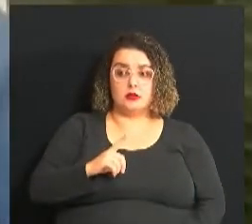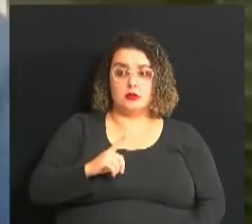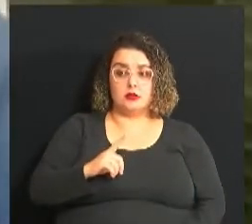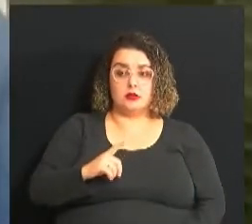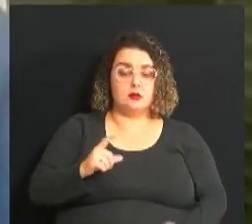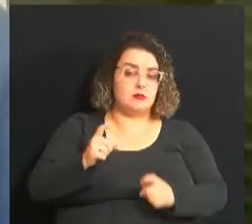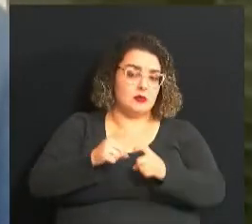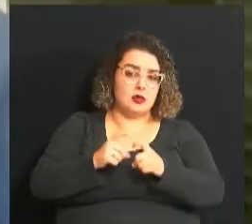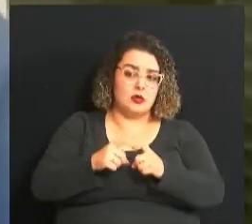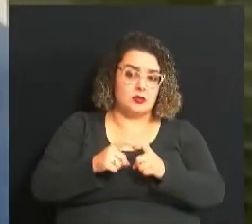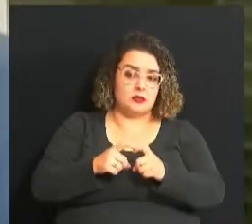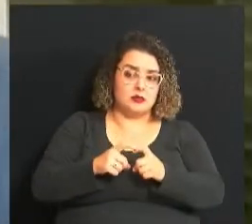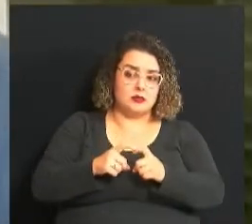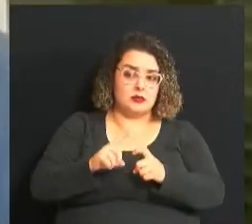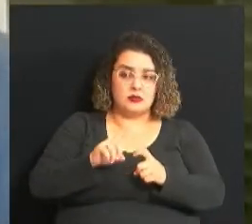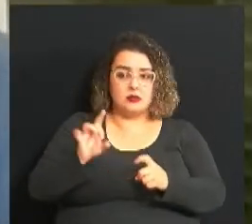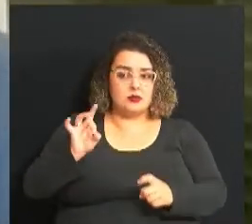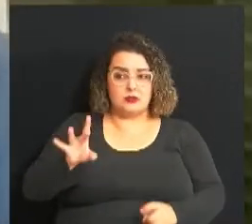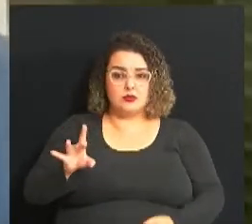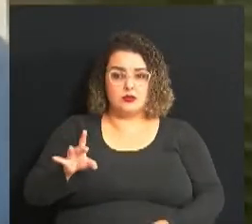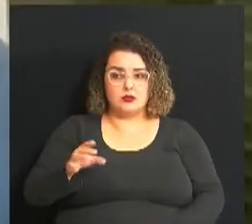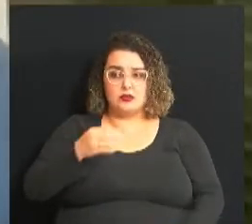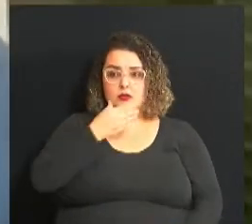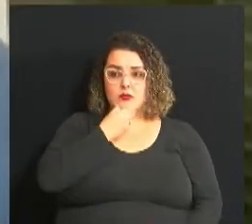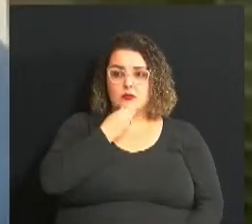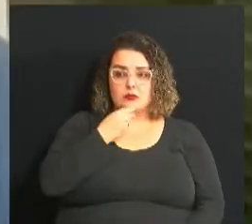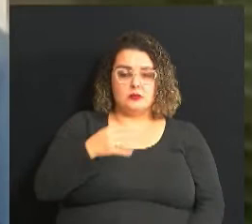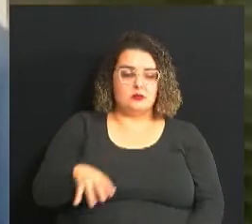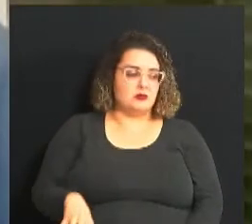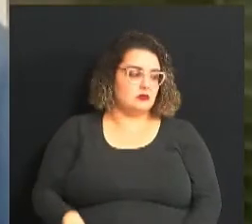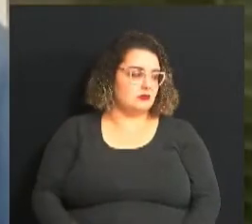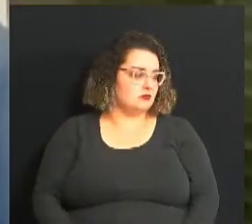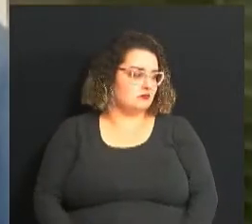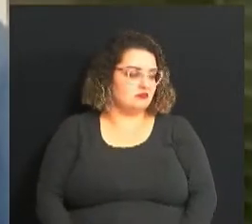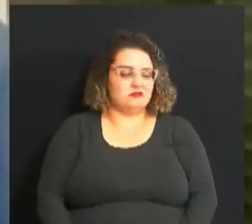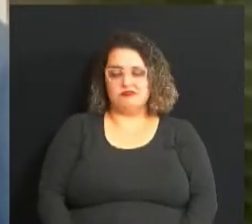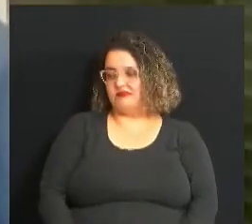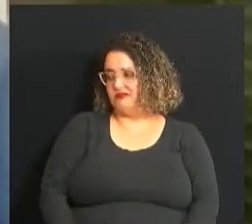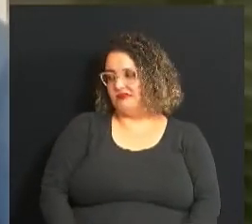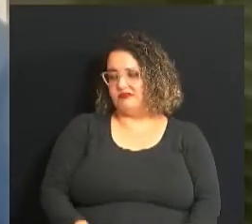não são para o homem. Então, o homem já fica inibido de estar num ambiente que ele